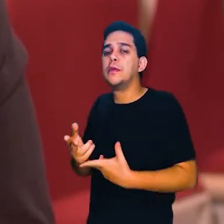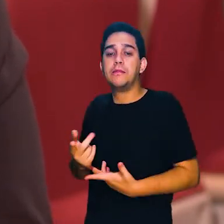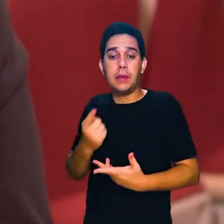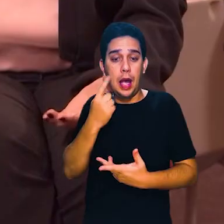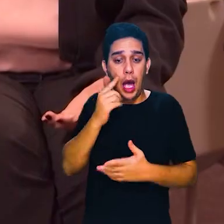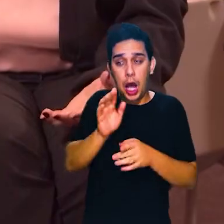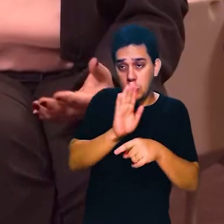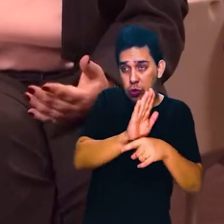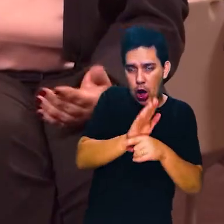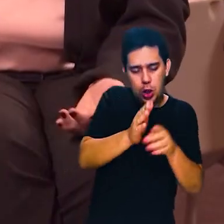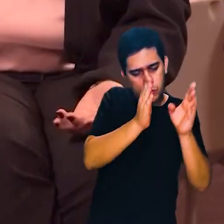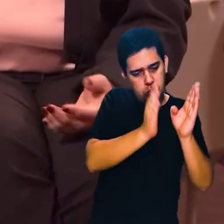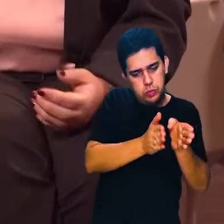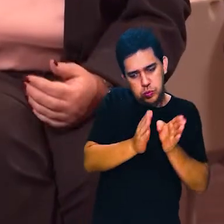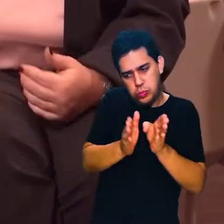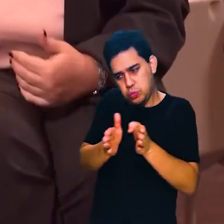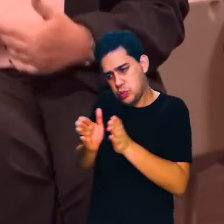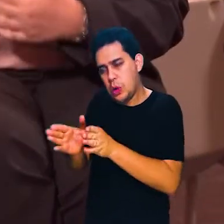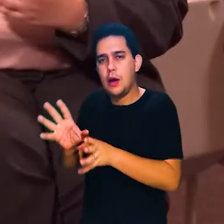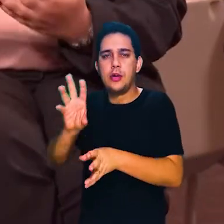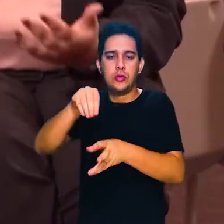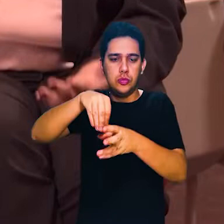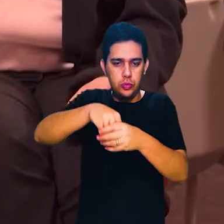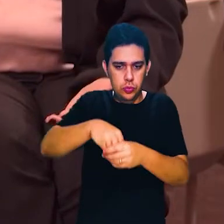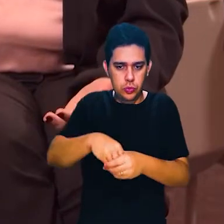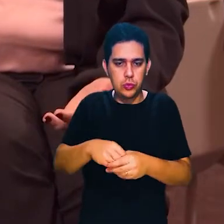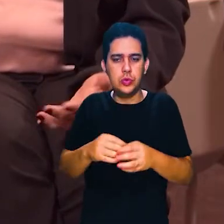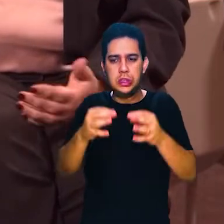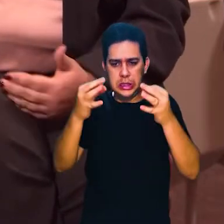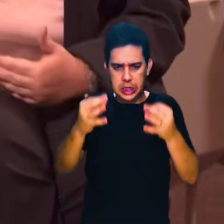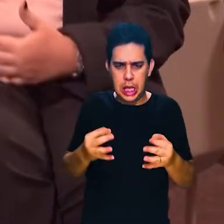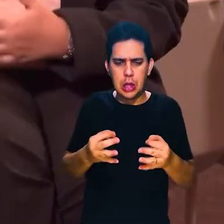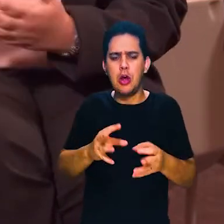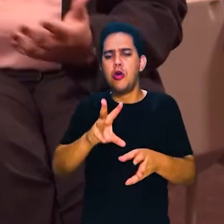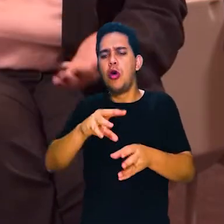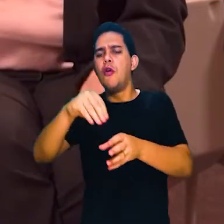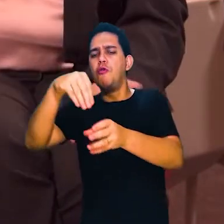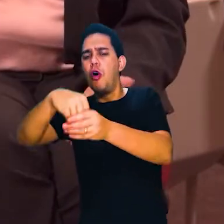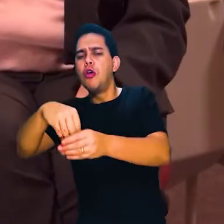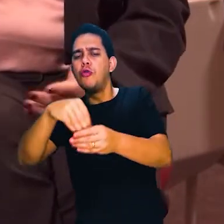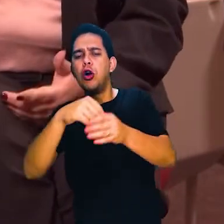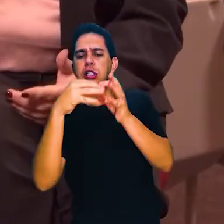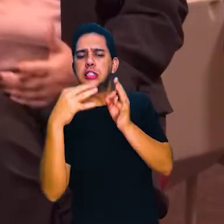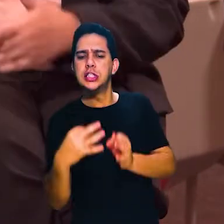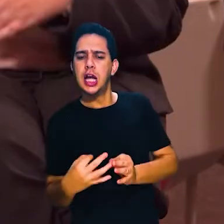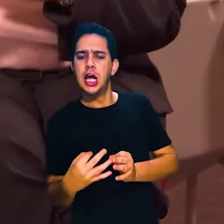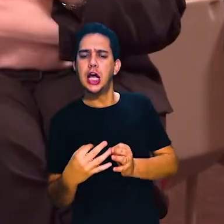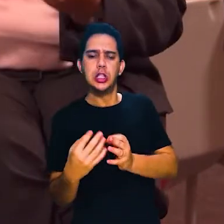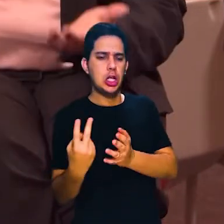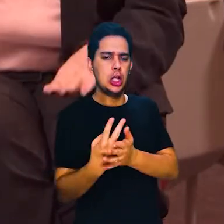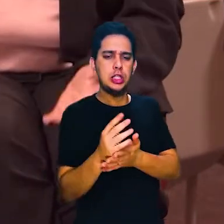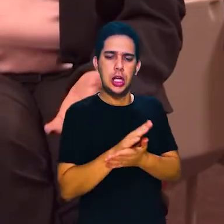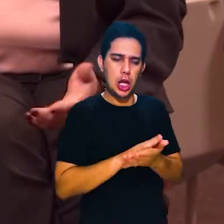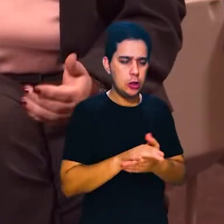a ordem das eleições, manter a legitimidade de todo o processo